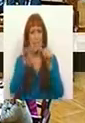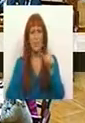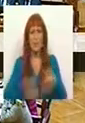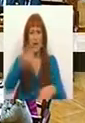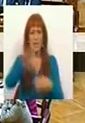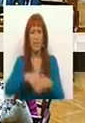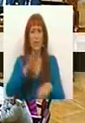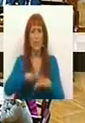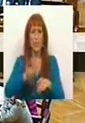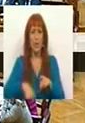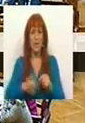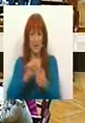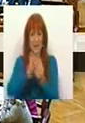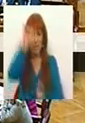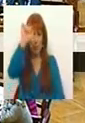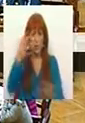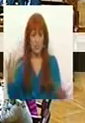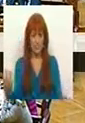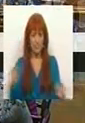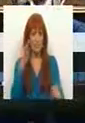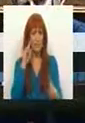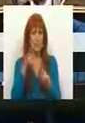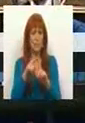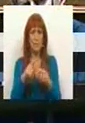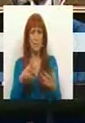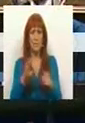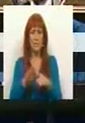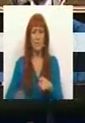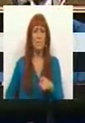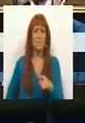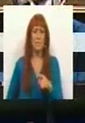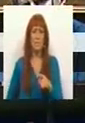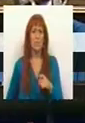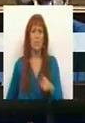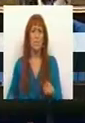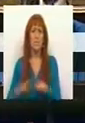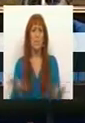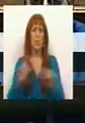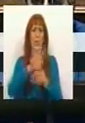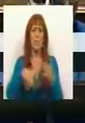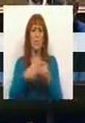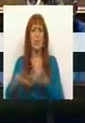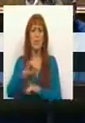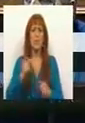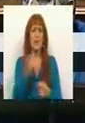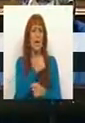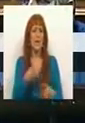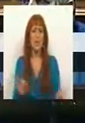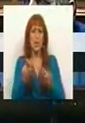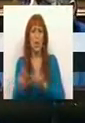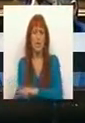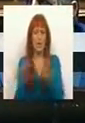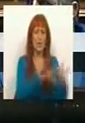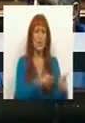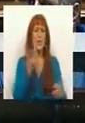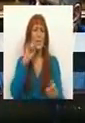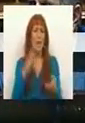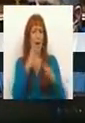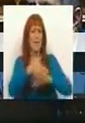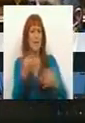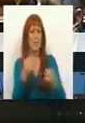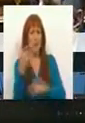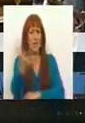voto sobre este diploma que, de facto, visa, lato sensu, a criação de um novo Programa Nacional de Realojamento que garanta o efetivo